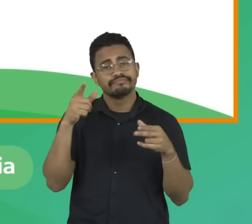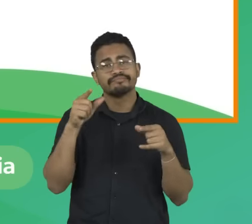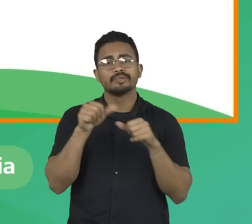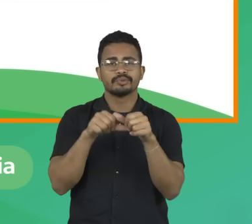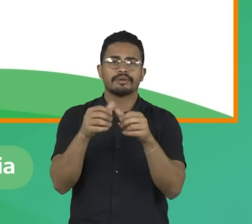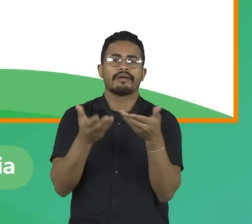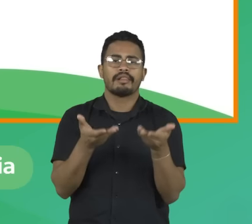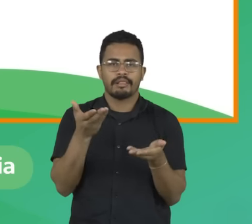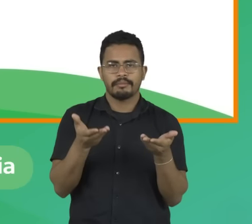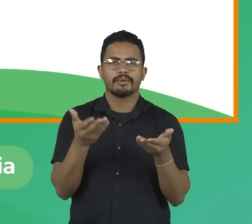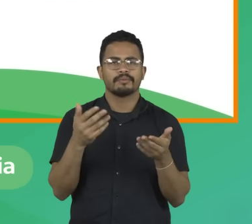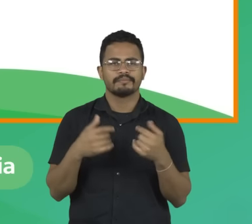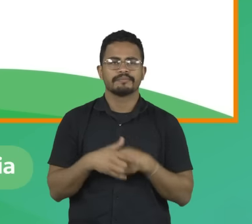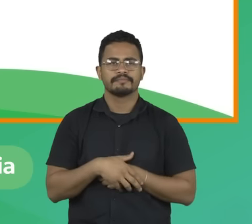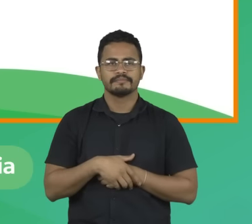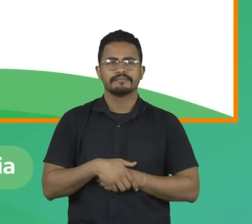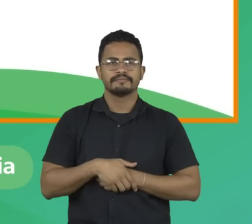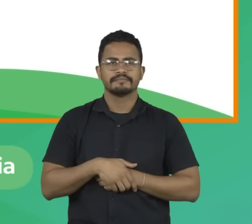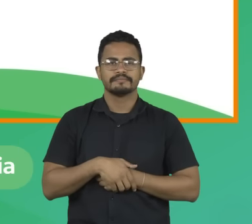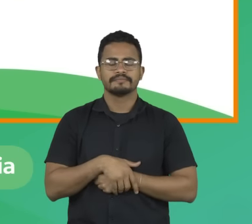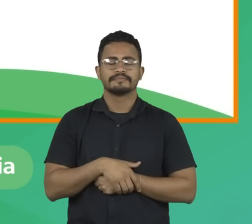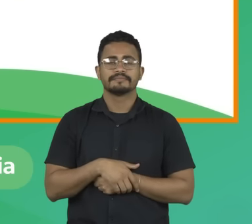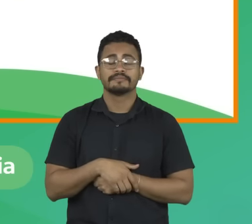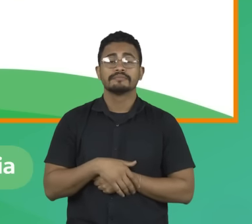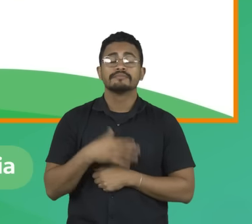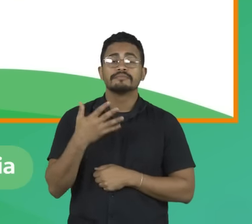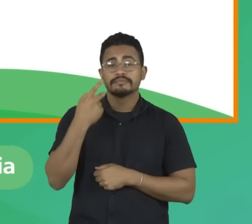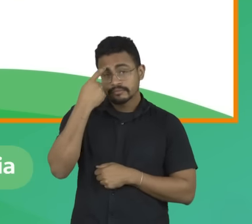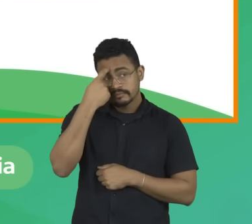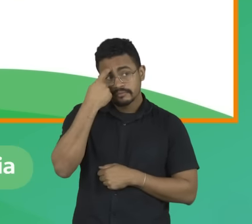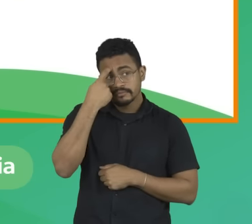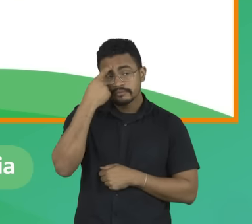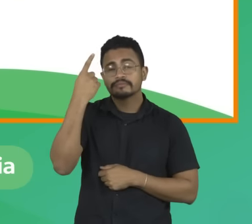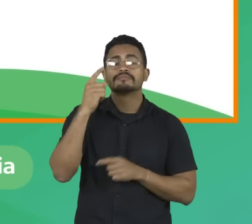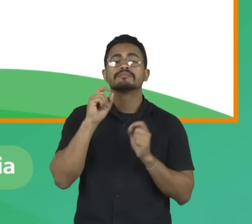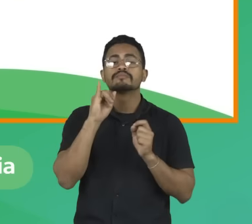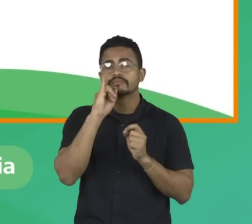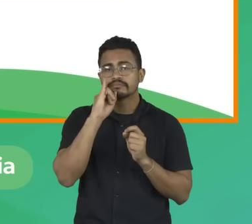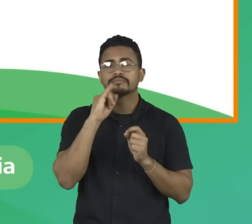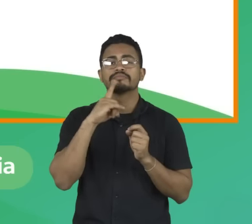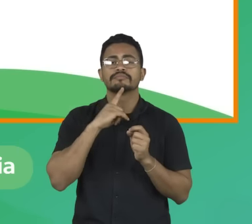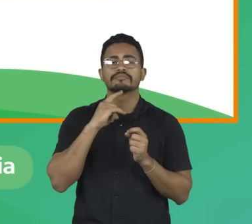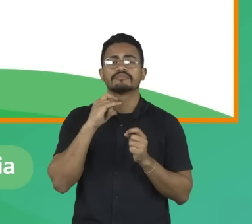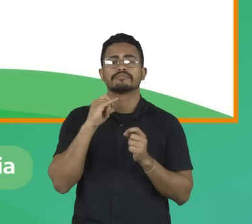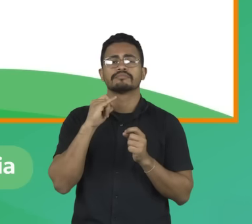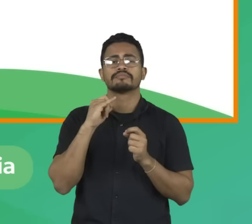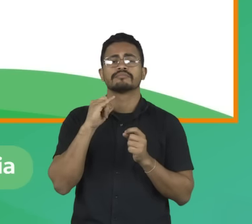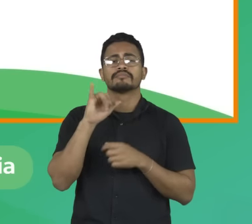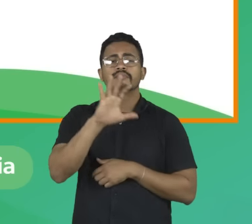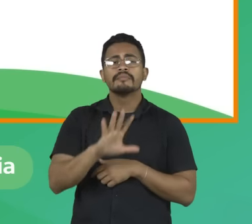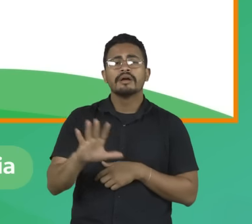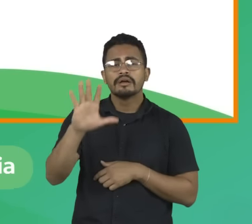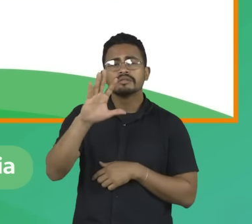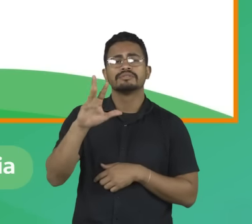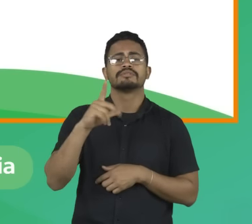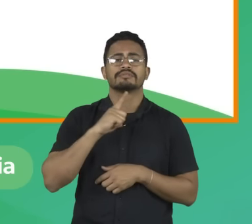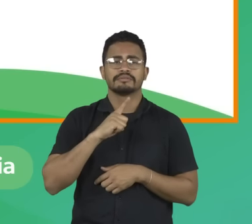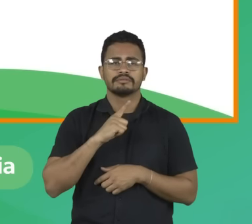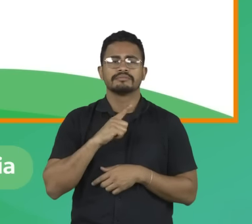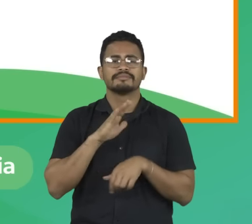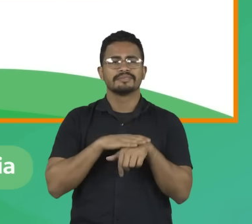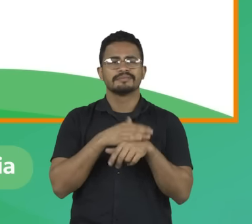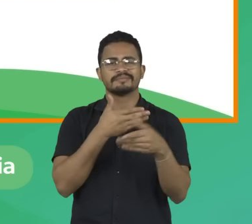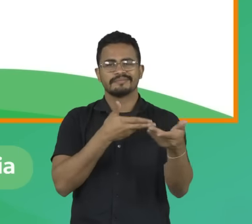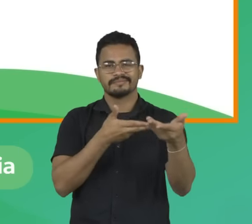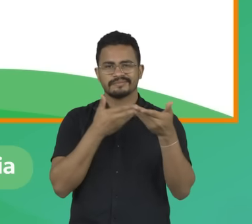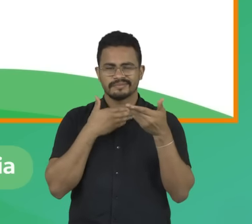toda. A ideia de fazer esse esquema como a crise climática veio do convite da SEDUC, muito